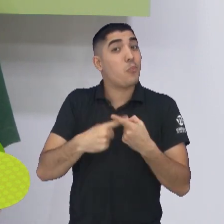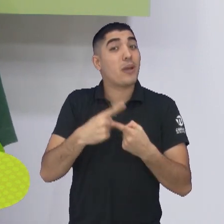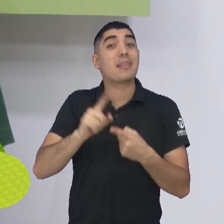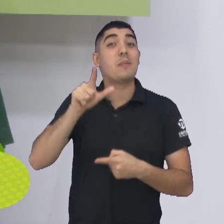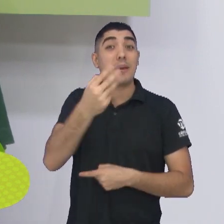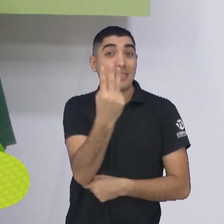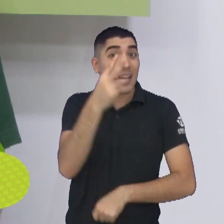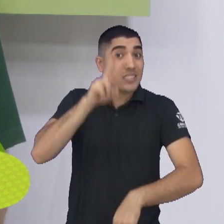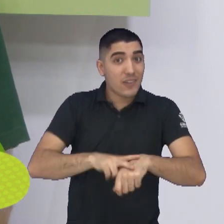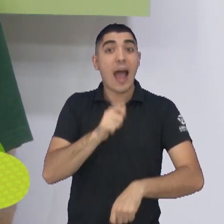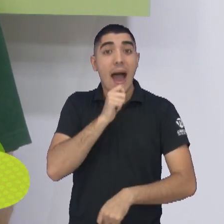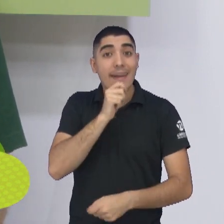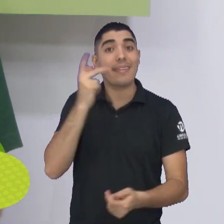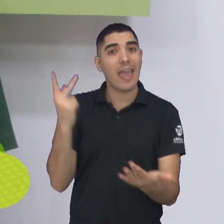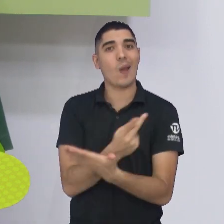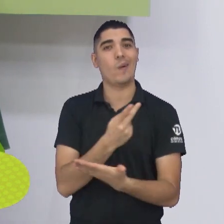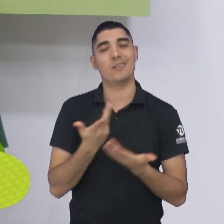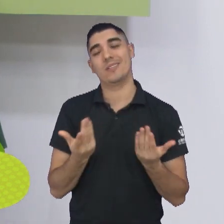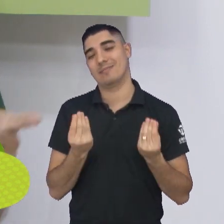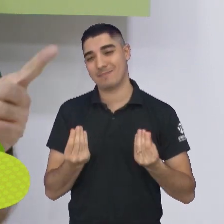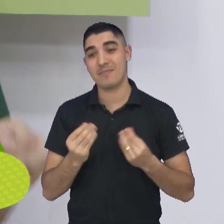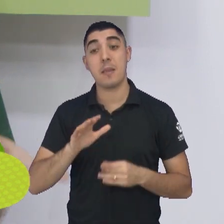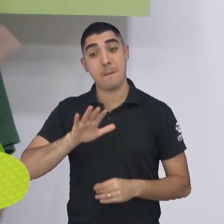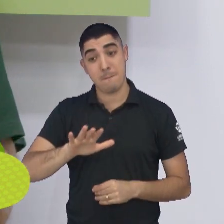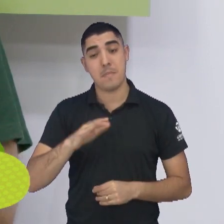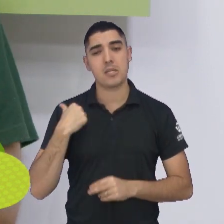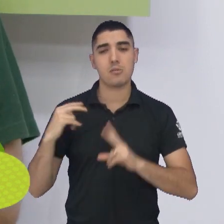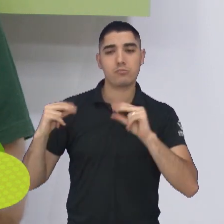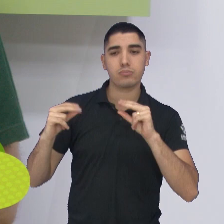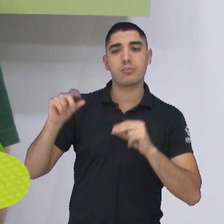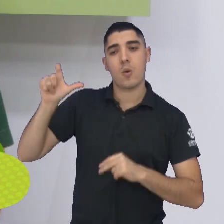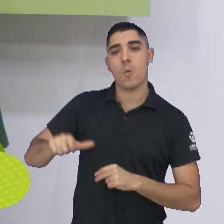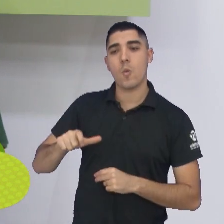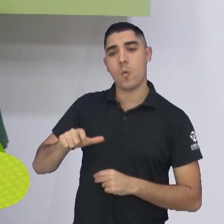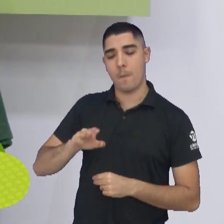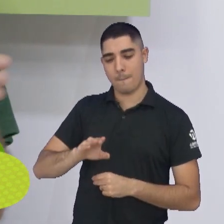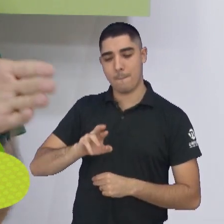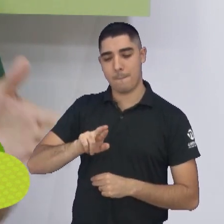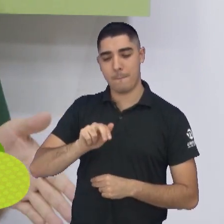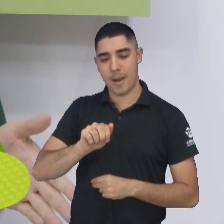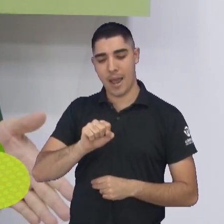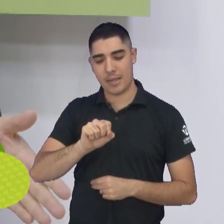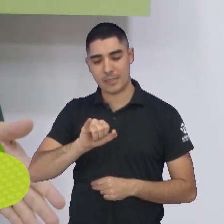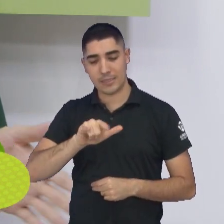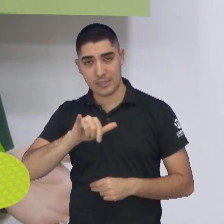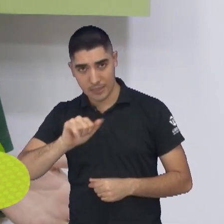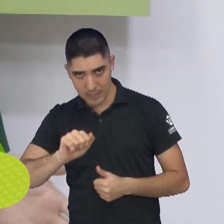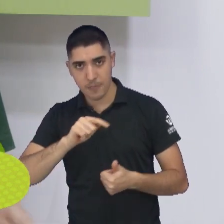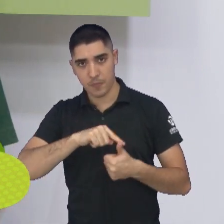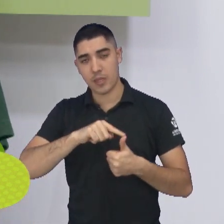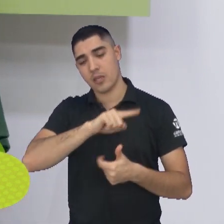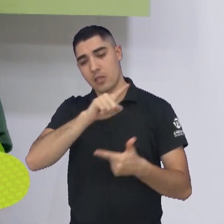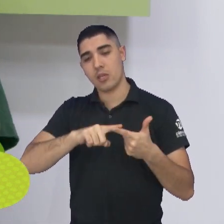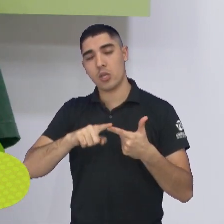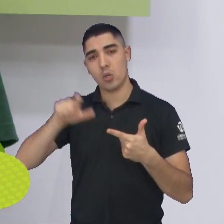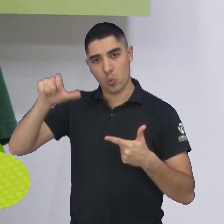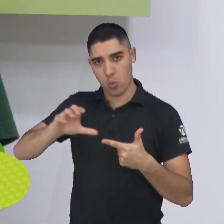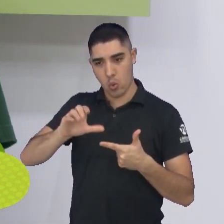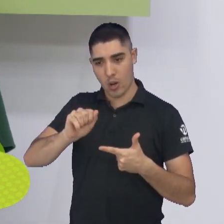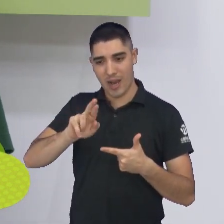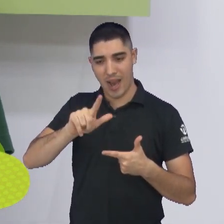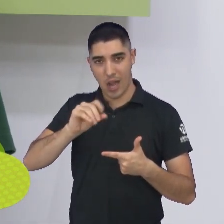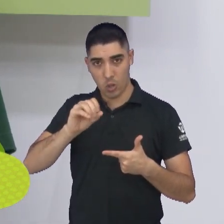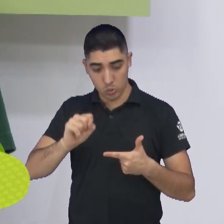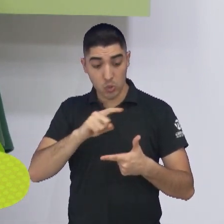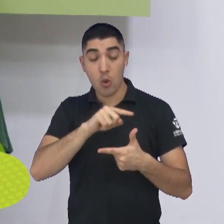vitória importante do São José. Eu até conversei com o Matheus Brasile e com o Schwanck, né? Porque São José foi desclassificado no ano passado justamente contra